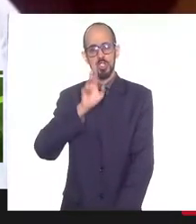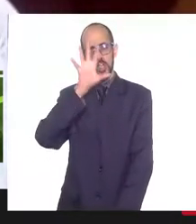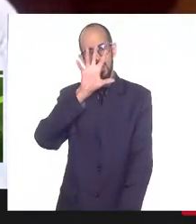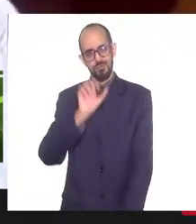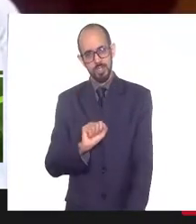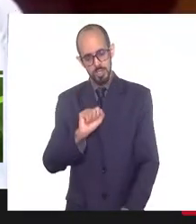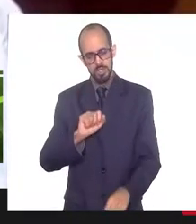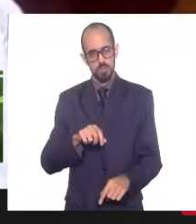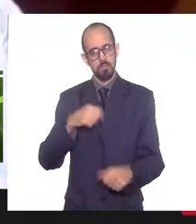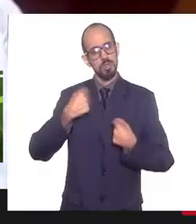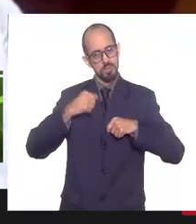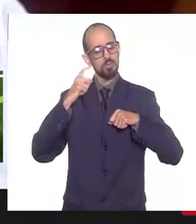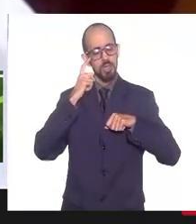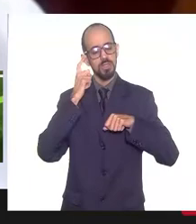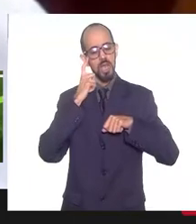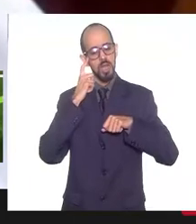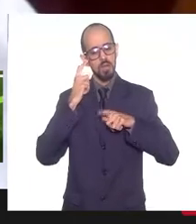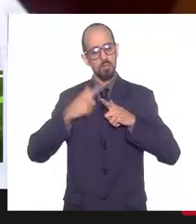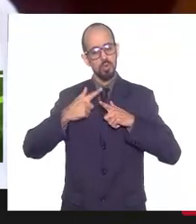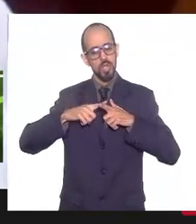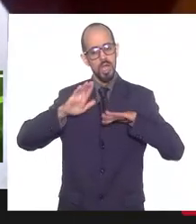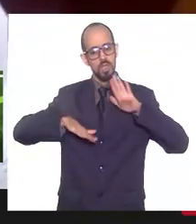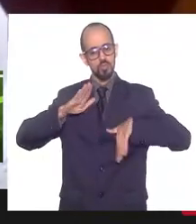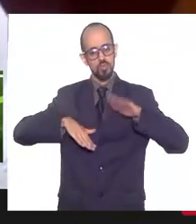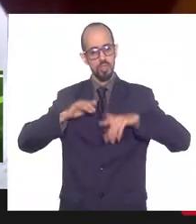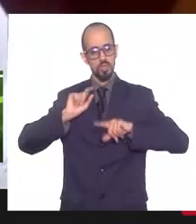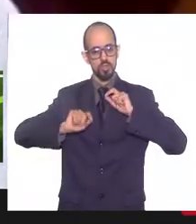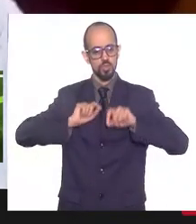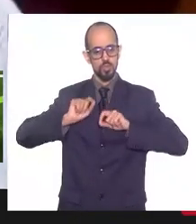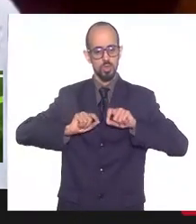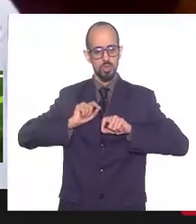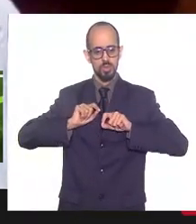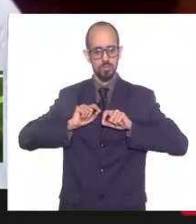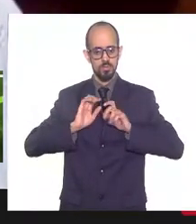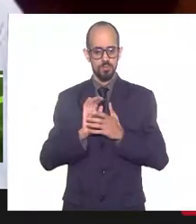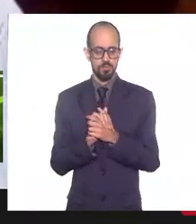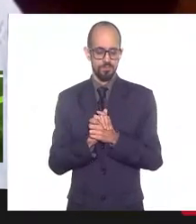porque muitas das vezes,